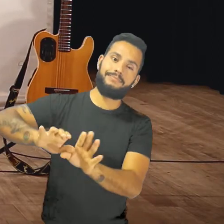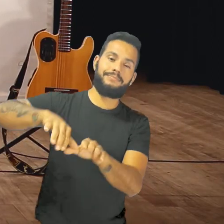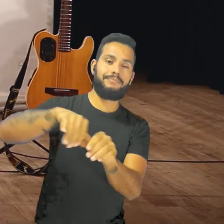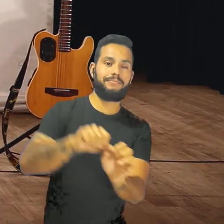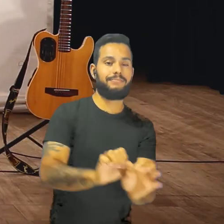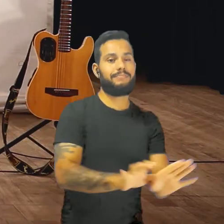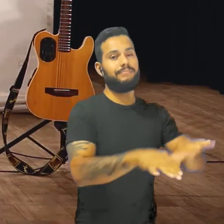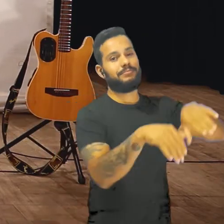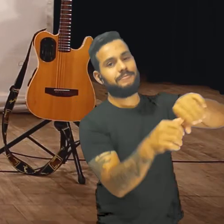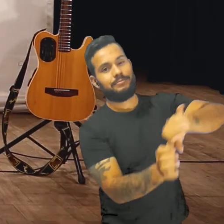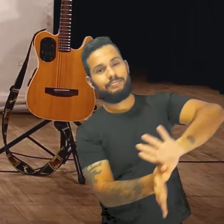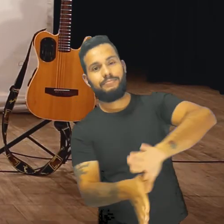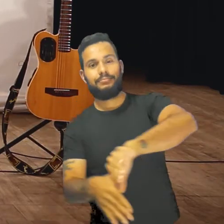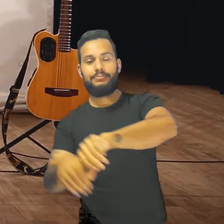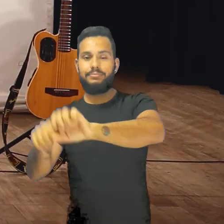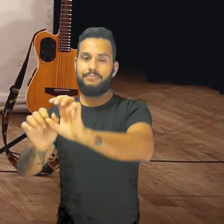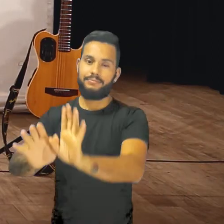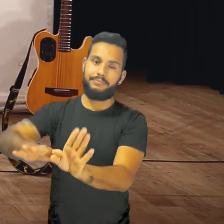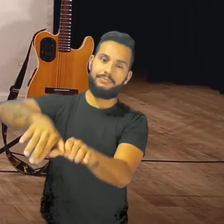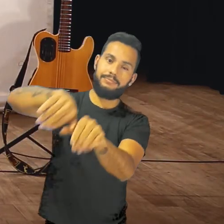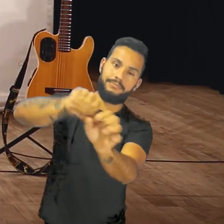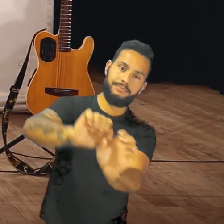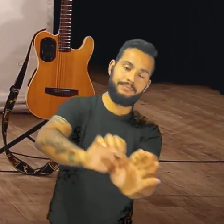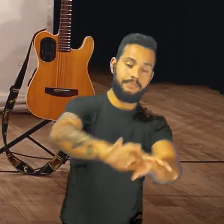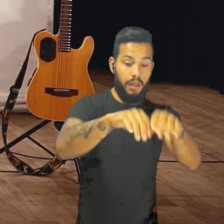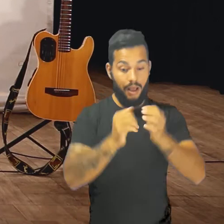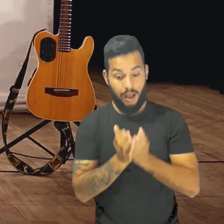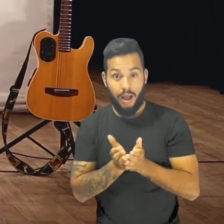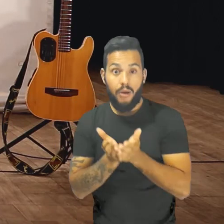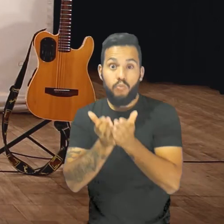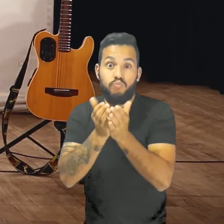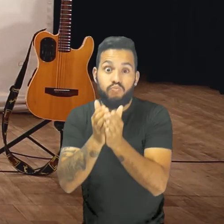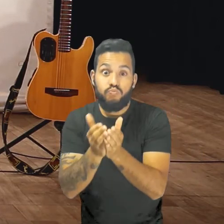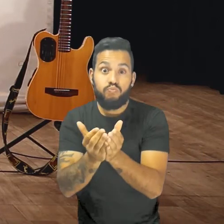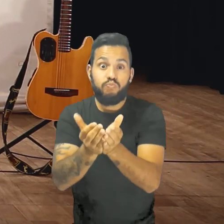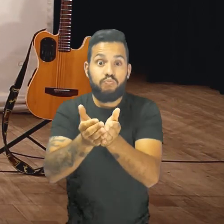parar. Juro que já ouvi o cocorocar.